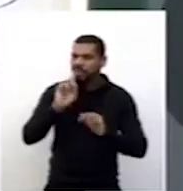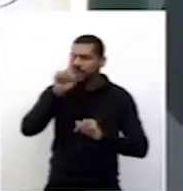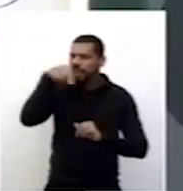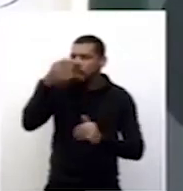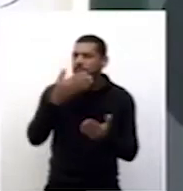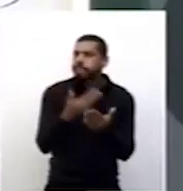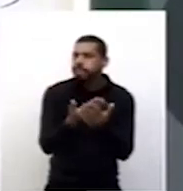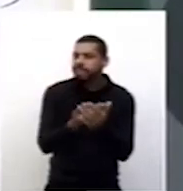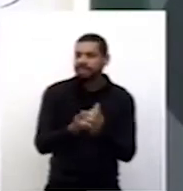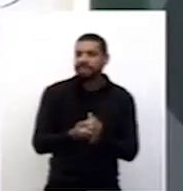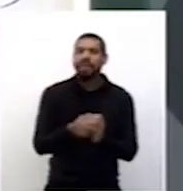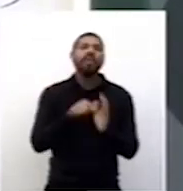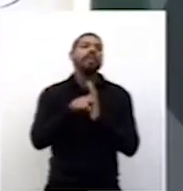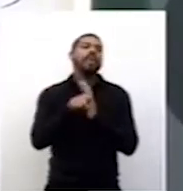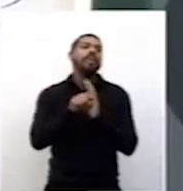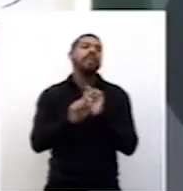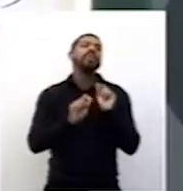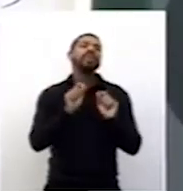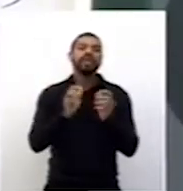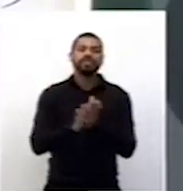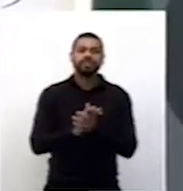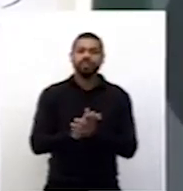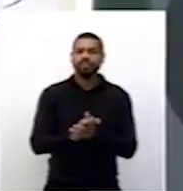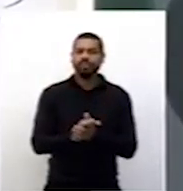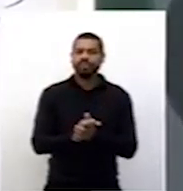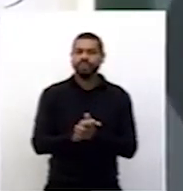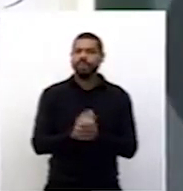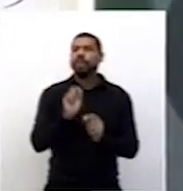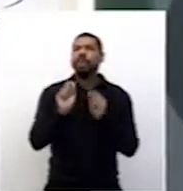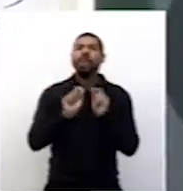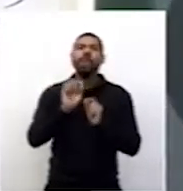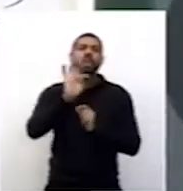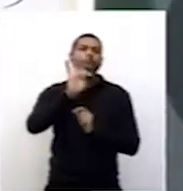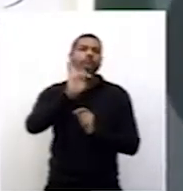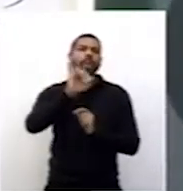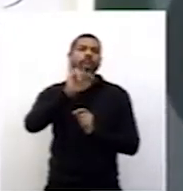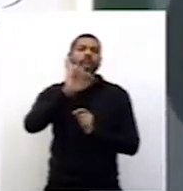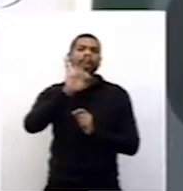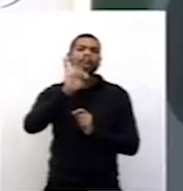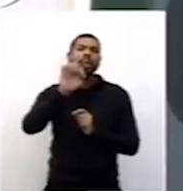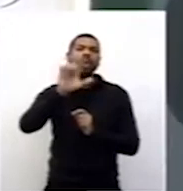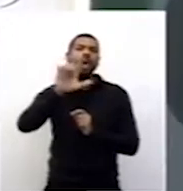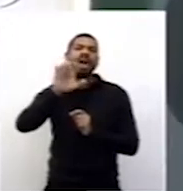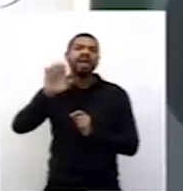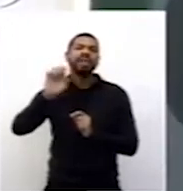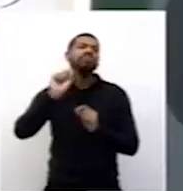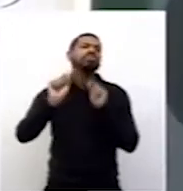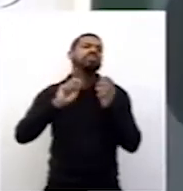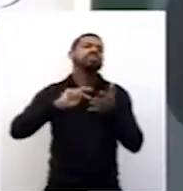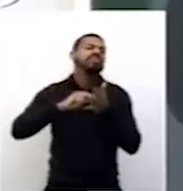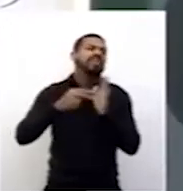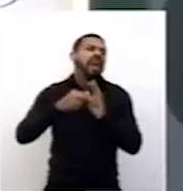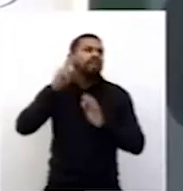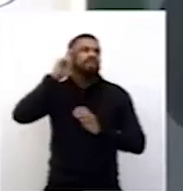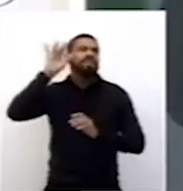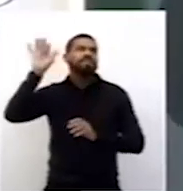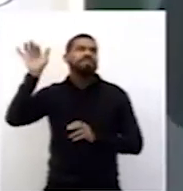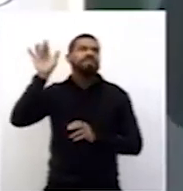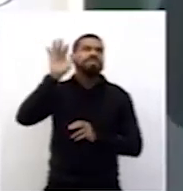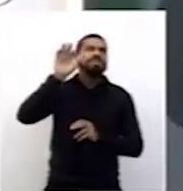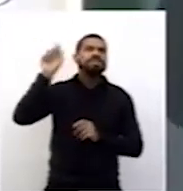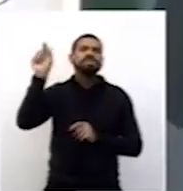tá? Então, eu perguntei aqui, what is the title? Olha a palavra title, ó. O que te parece? O que te lembra essa